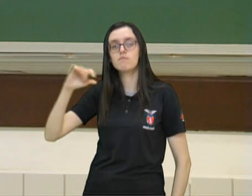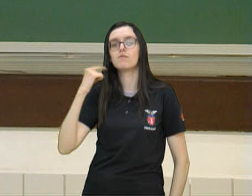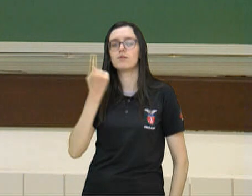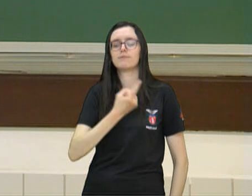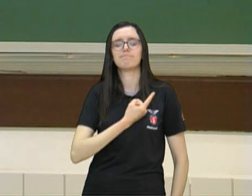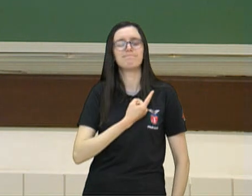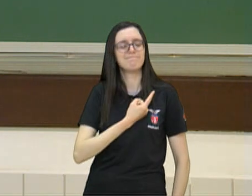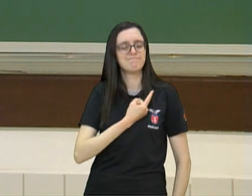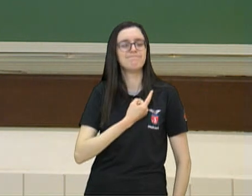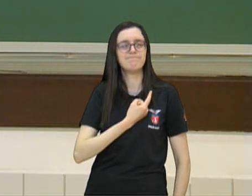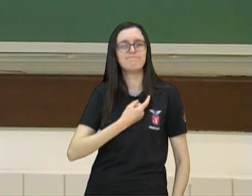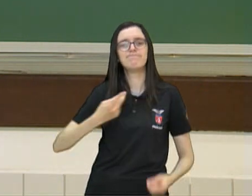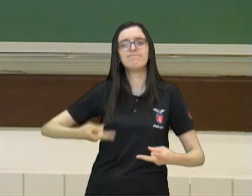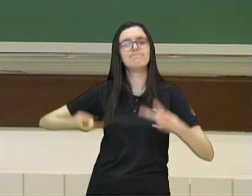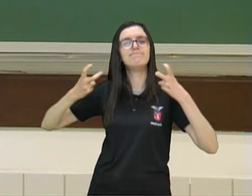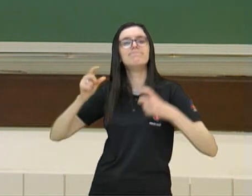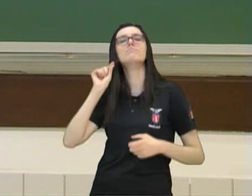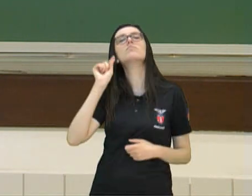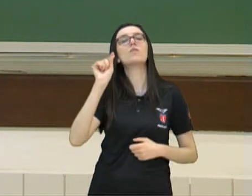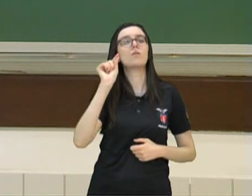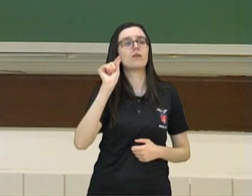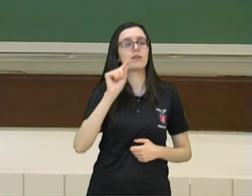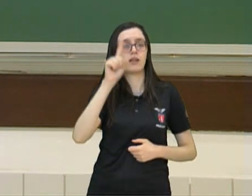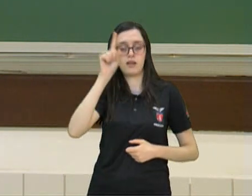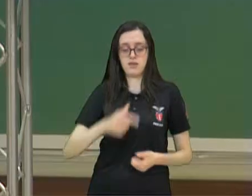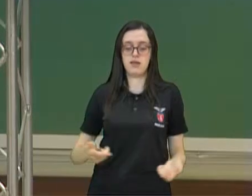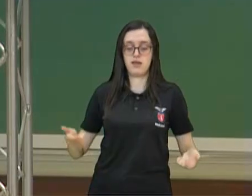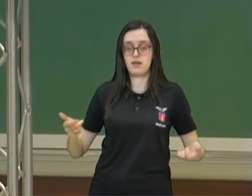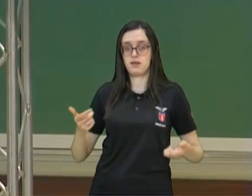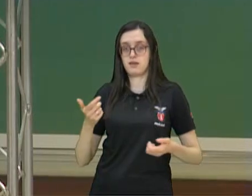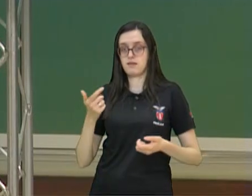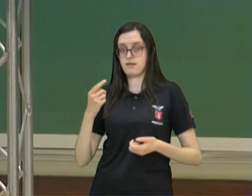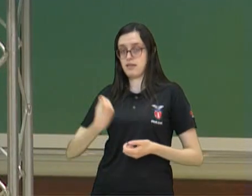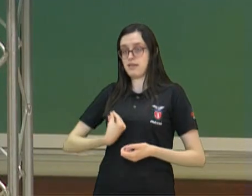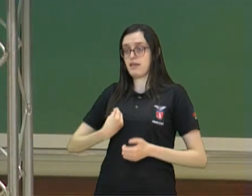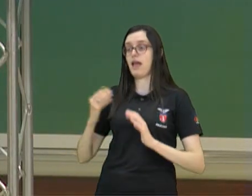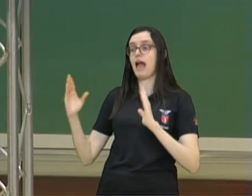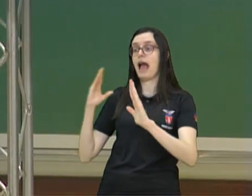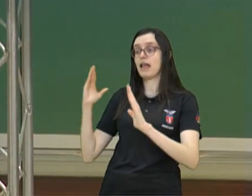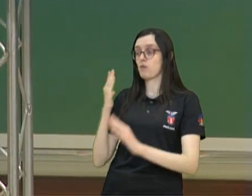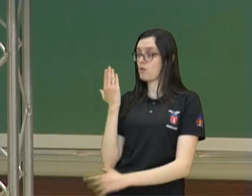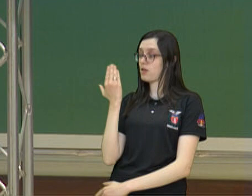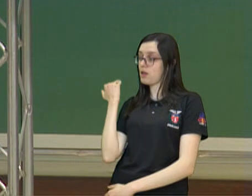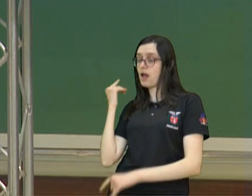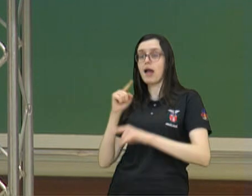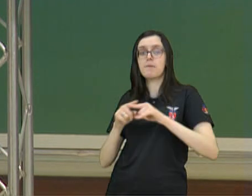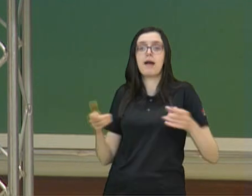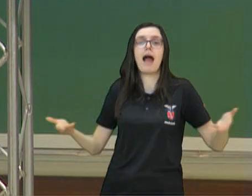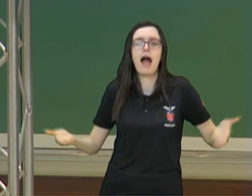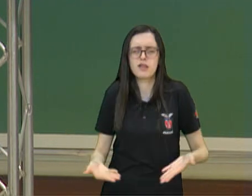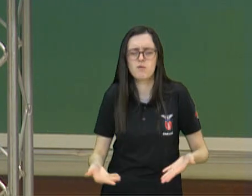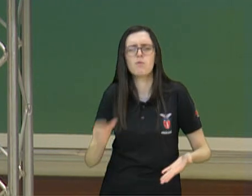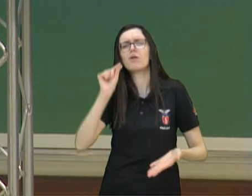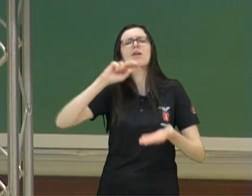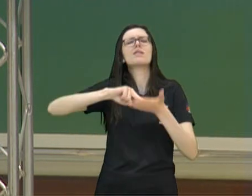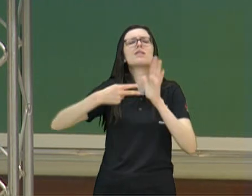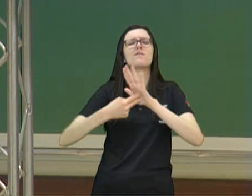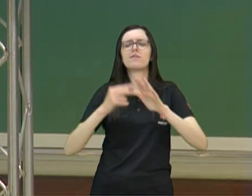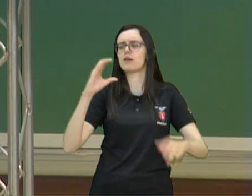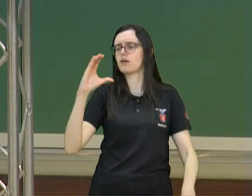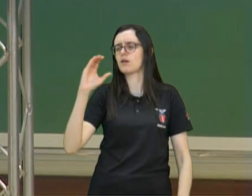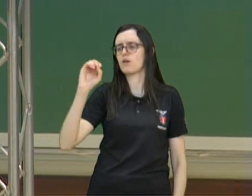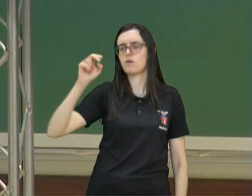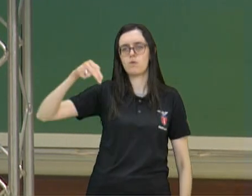a diferença entre contemporâneo e atual. O que é contemporâneo e o que